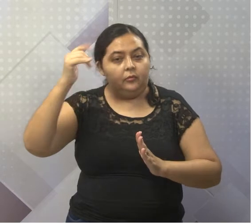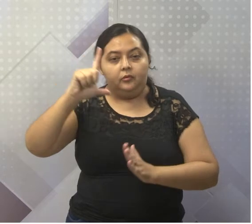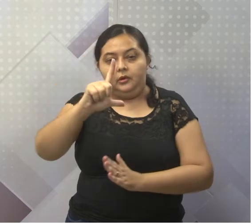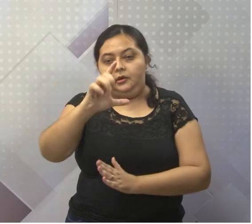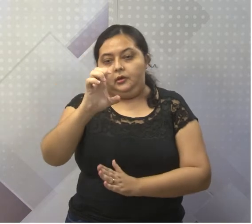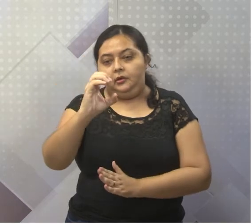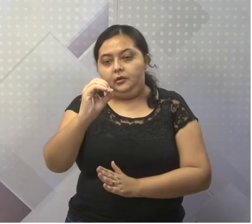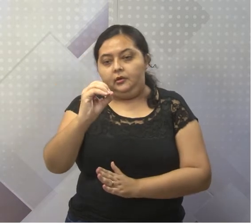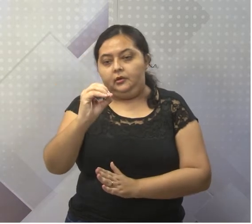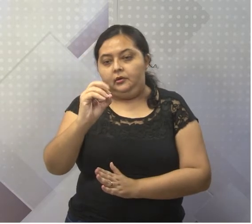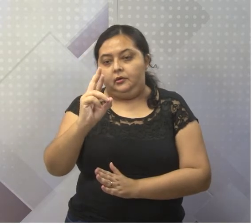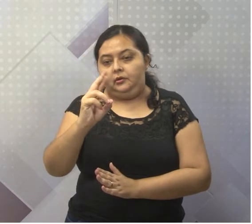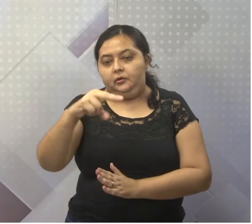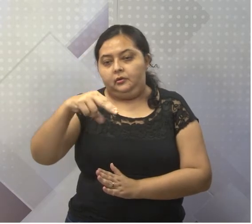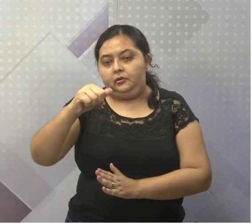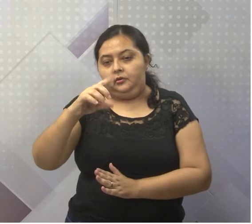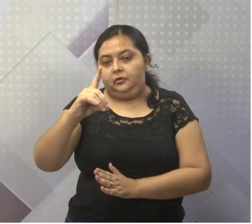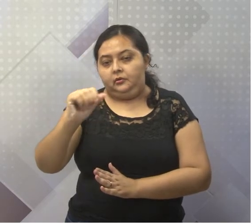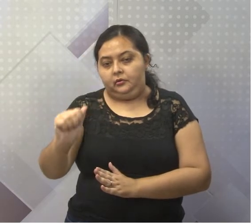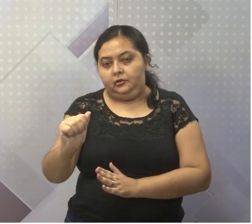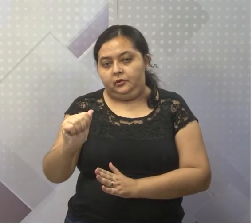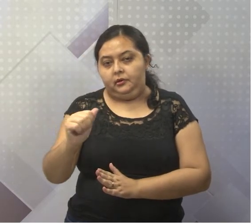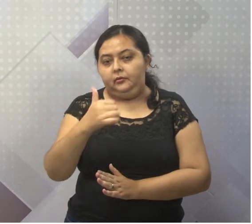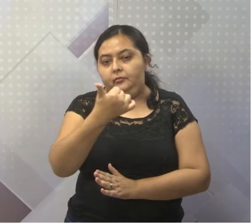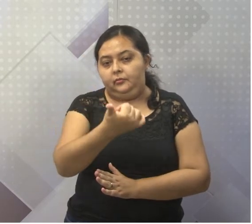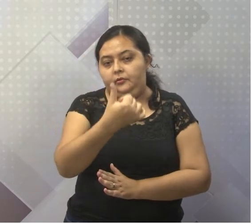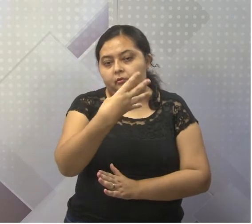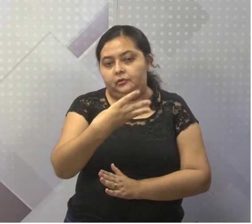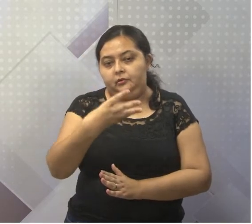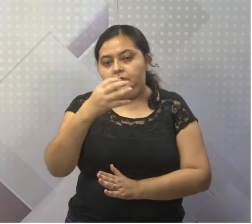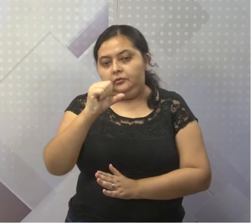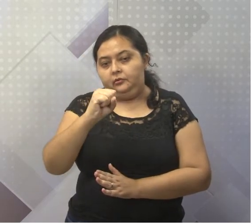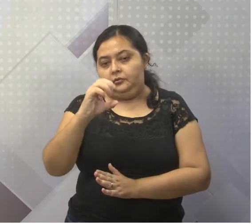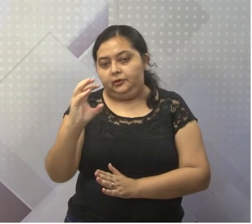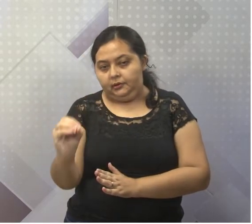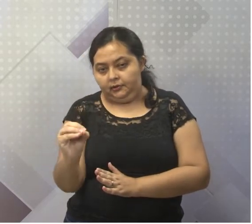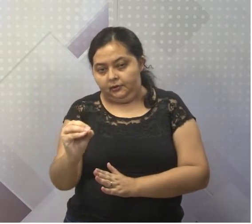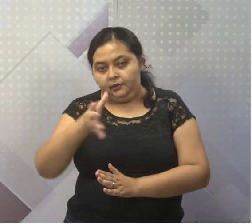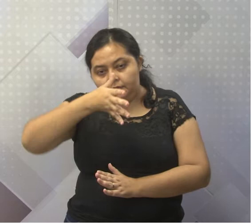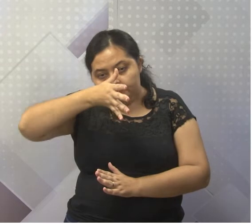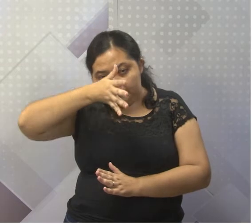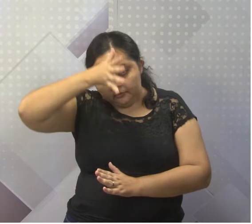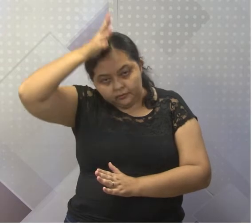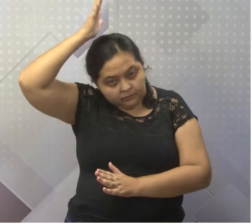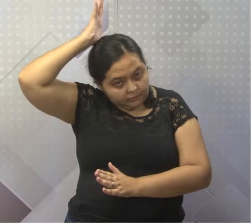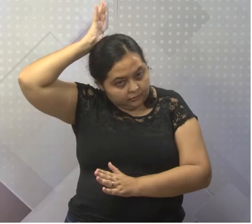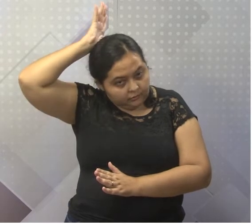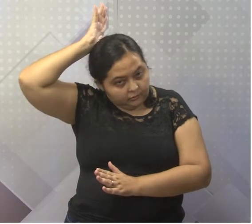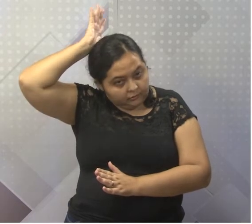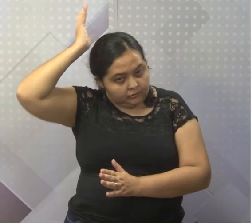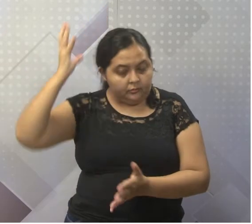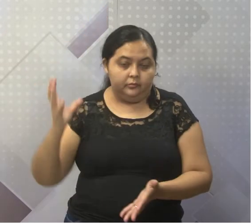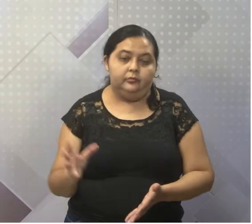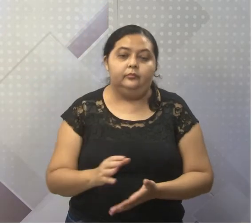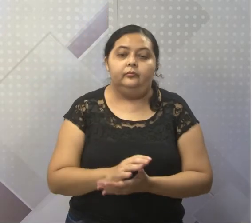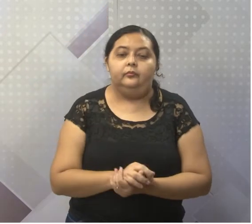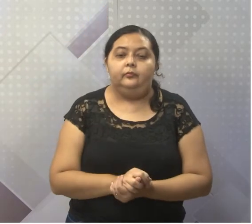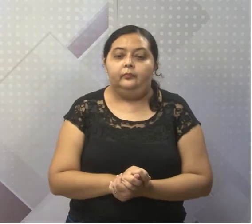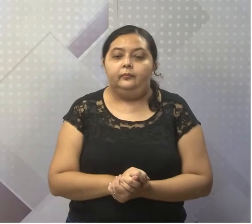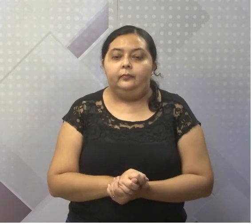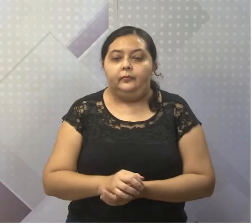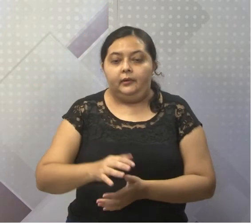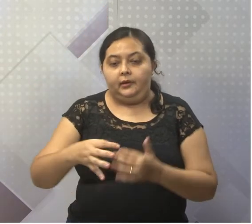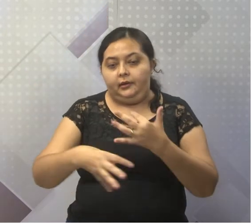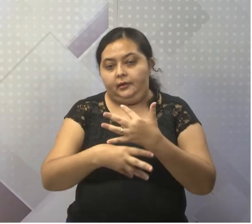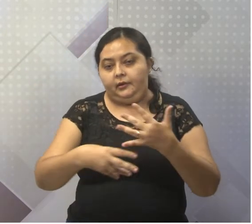partir de 1480 e o saque de Roma em 1527 Neste período